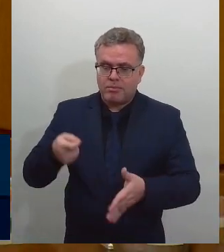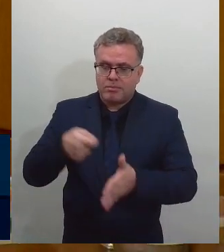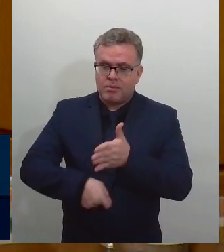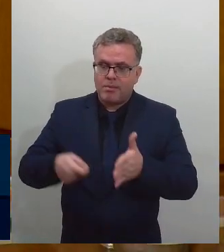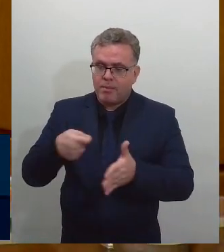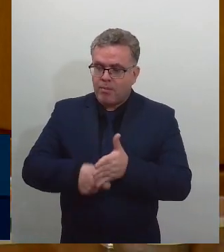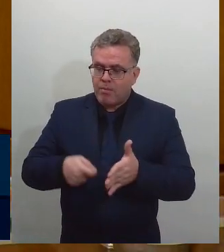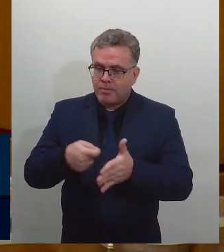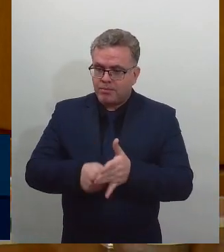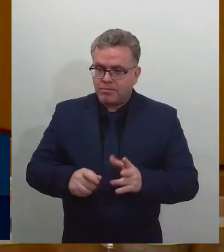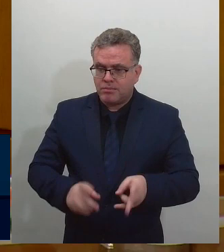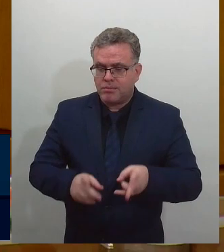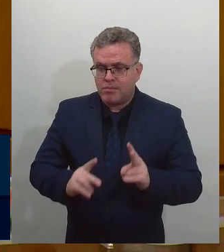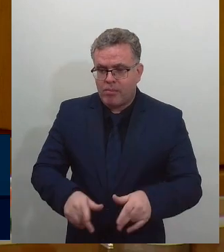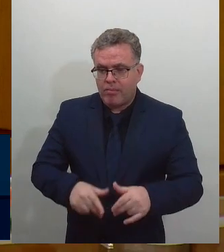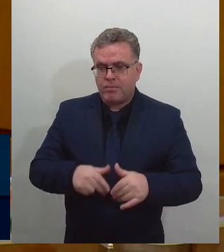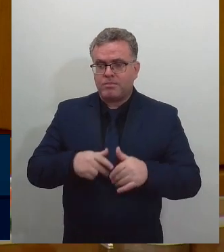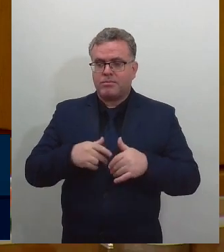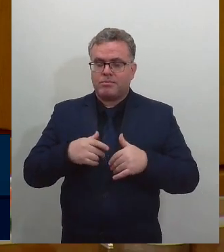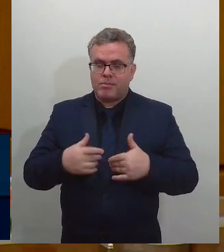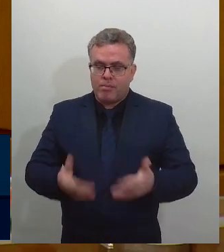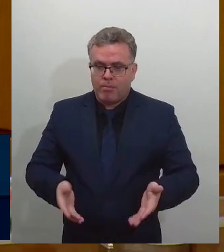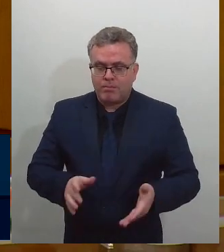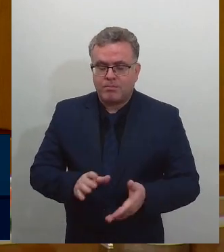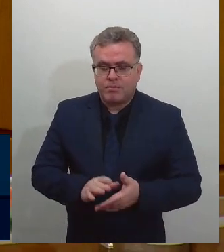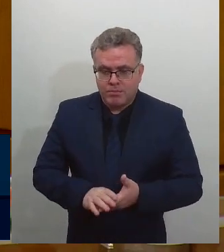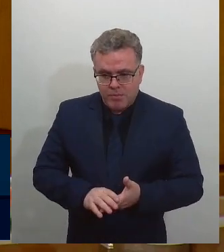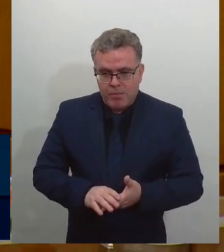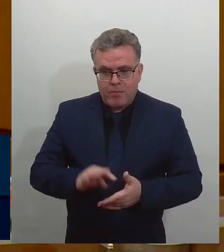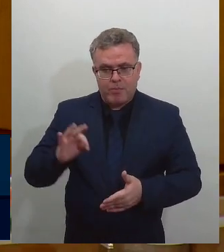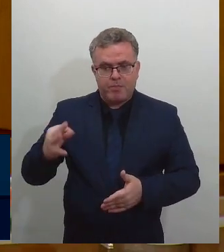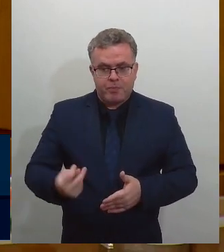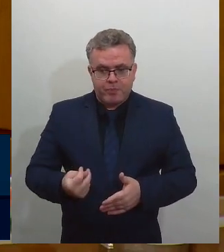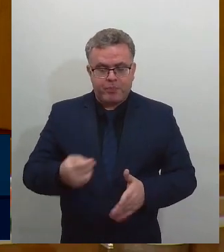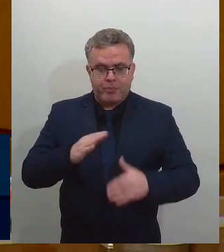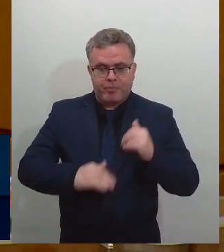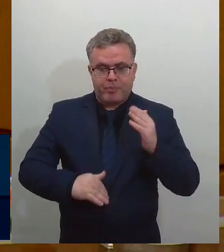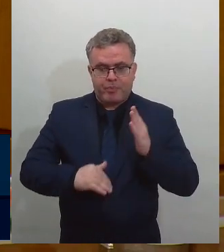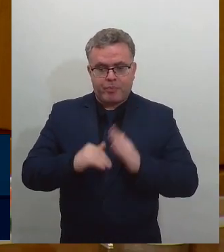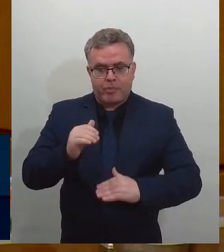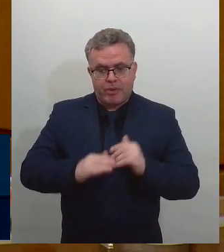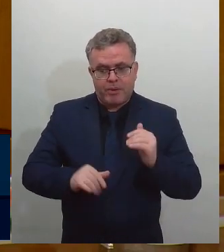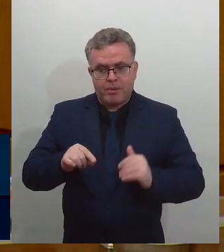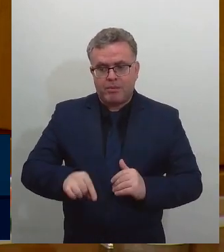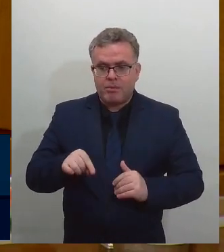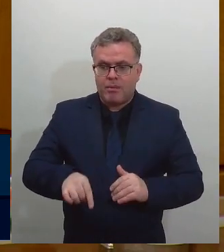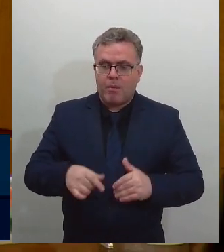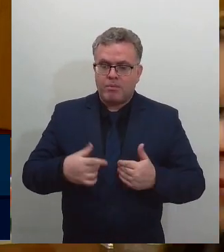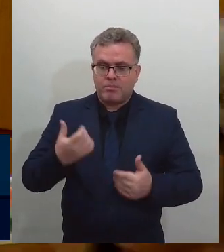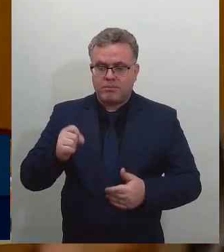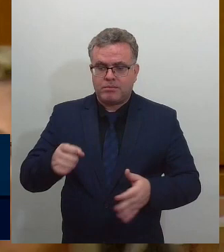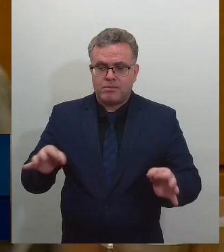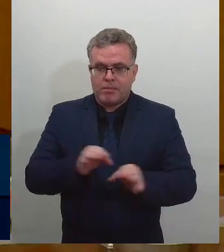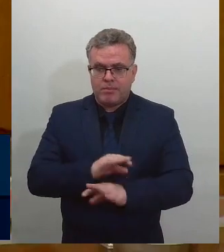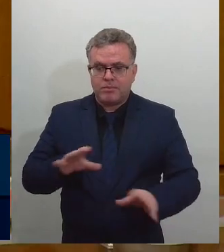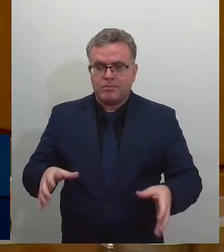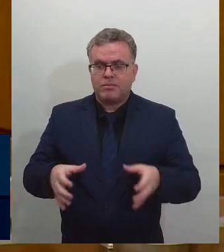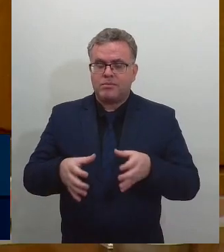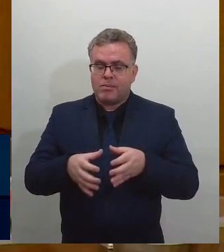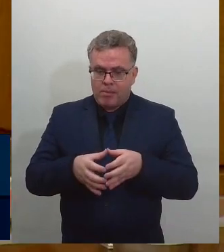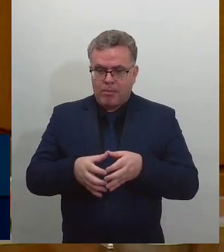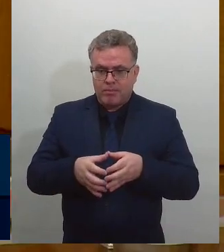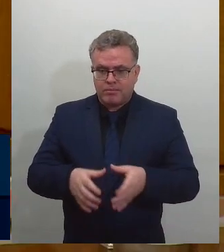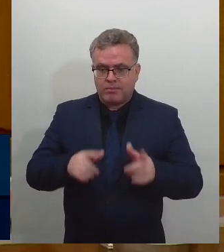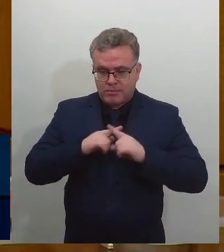das e dos agentes e escrivãos aqui do estado de Sergipe. A categoria também denuncia que o termo